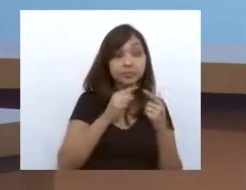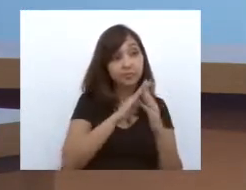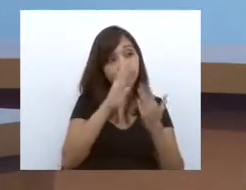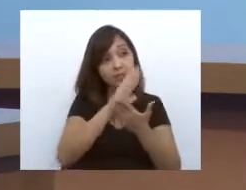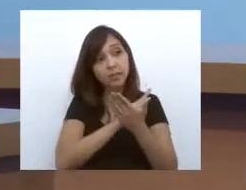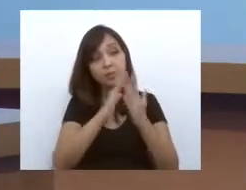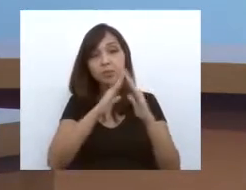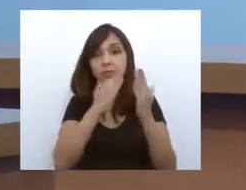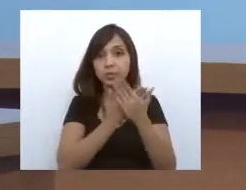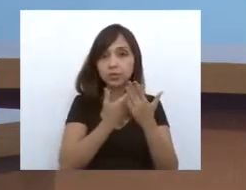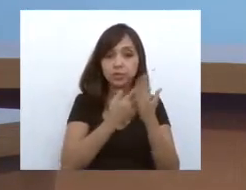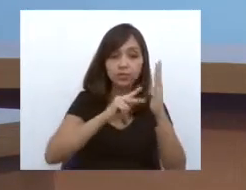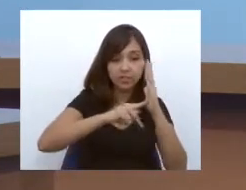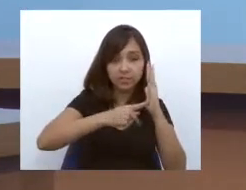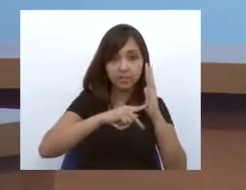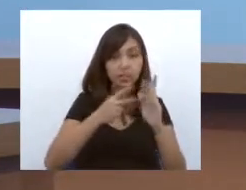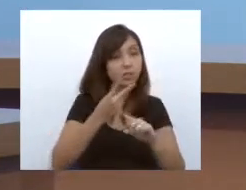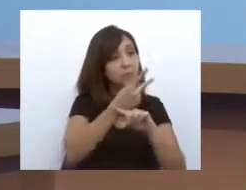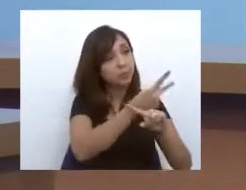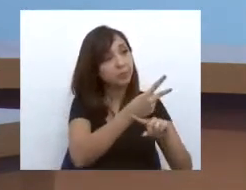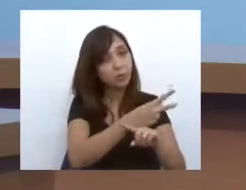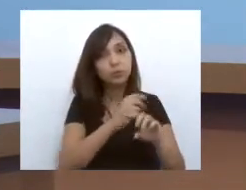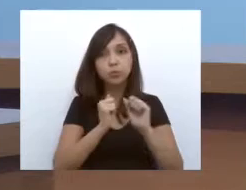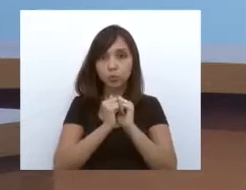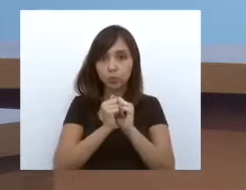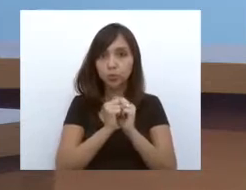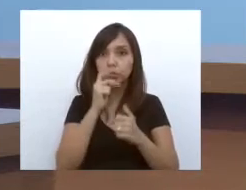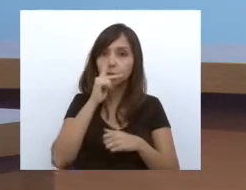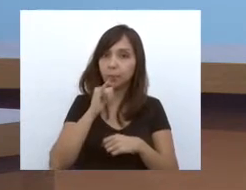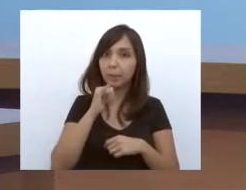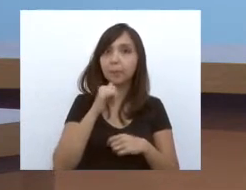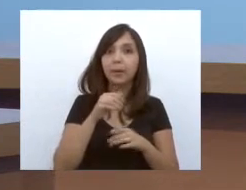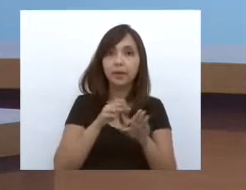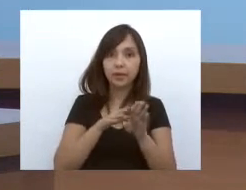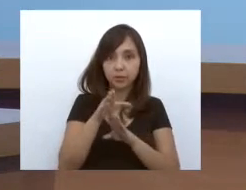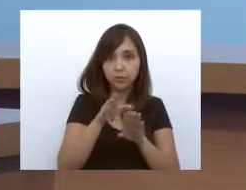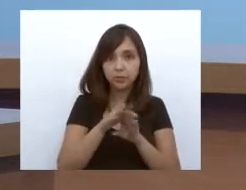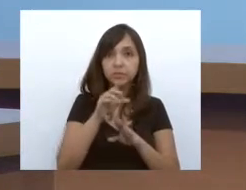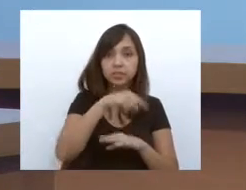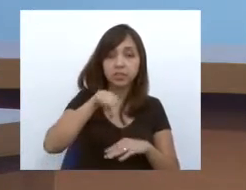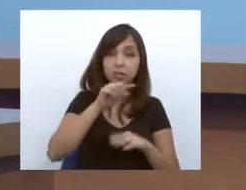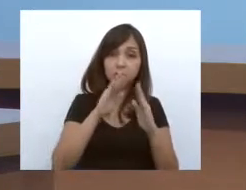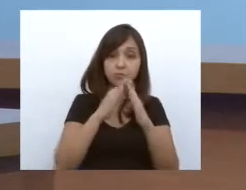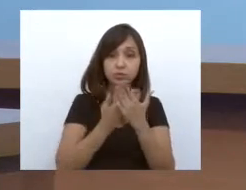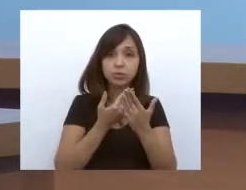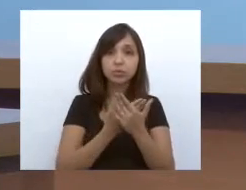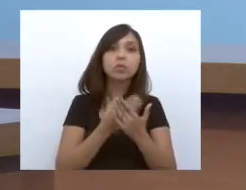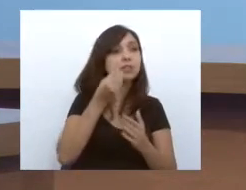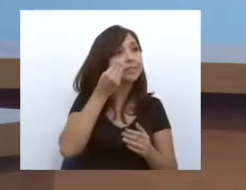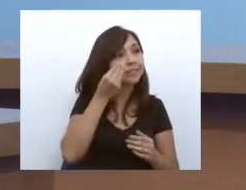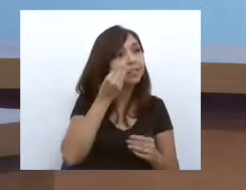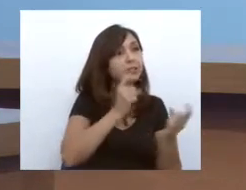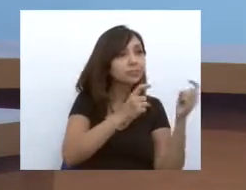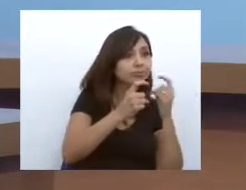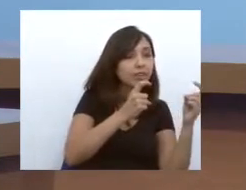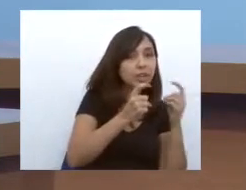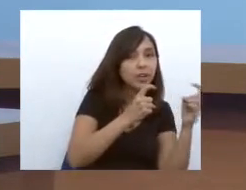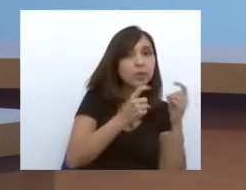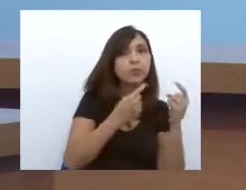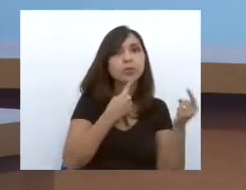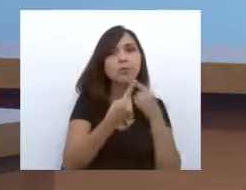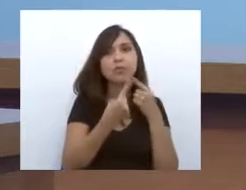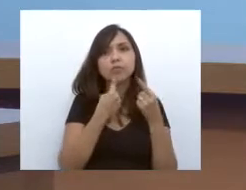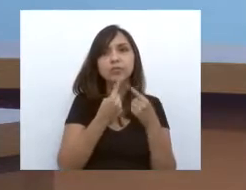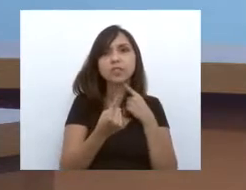o sindicato procurou, juntamente com os pais do conselho de escola, tentou fazer uma reunião para